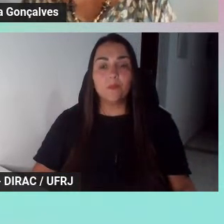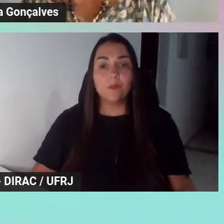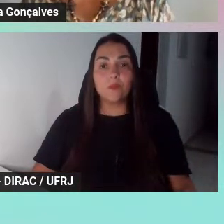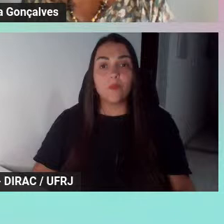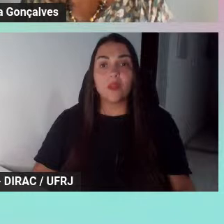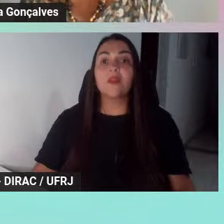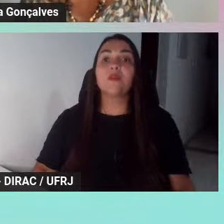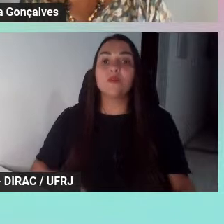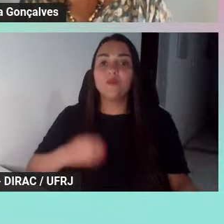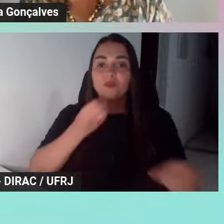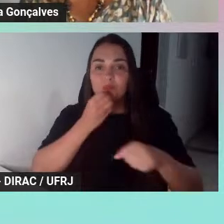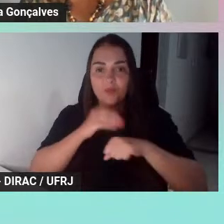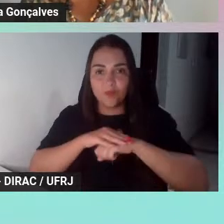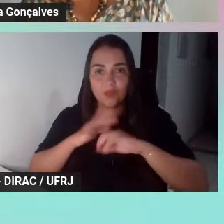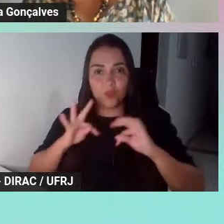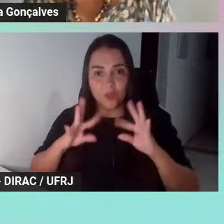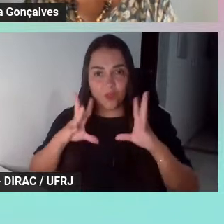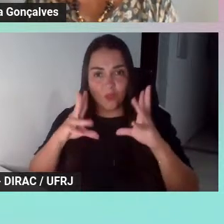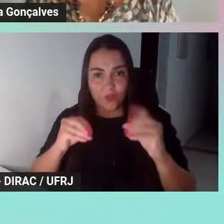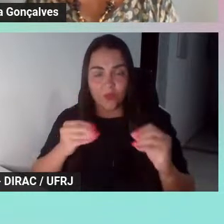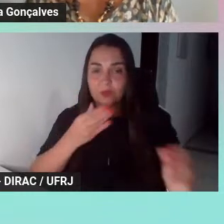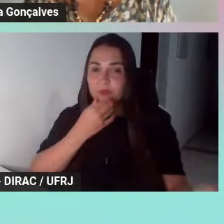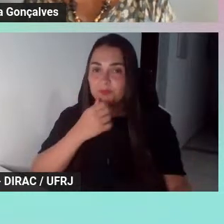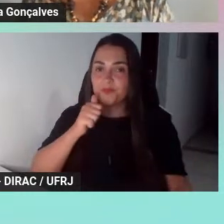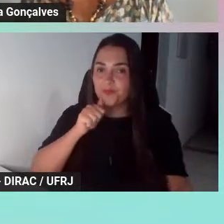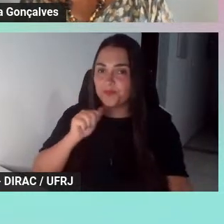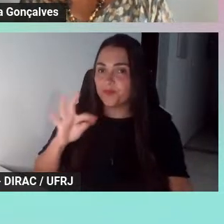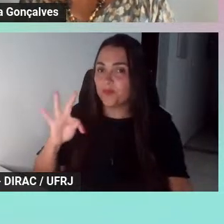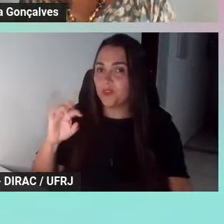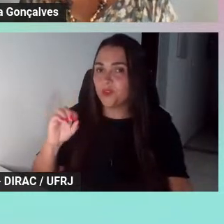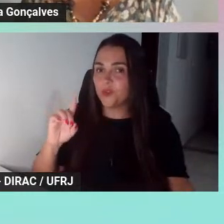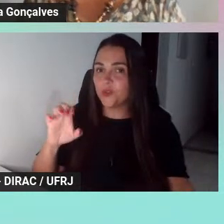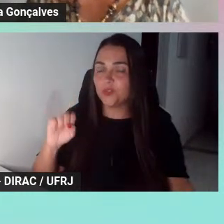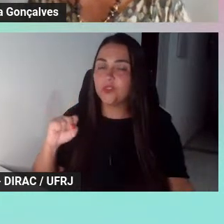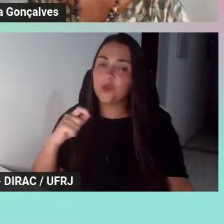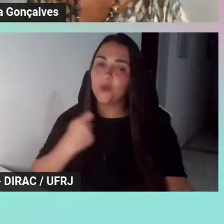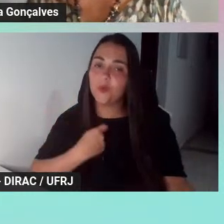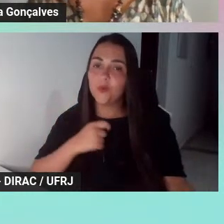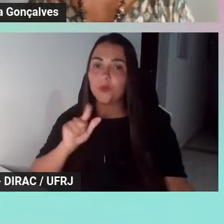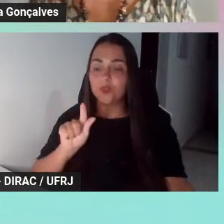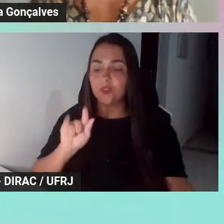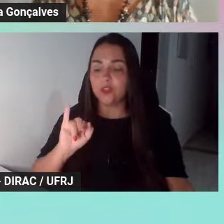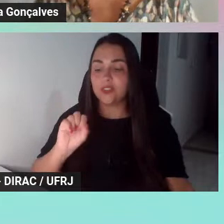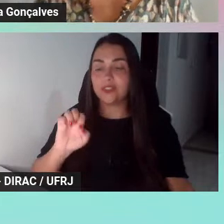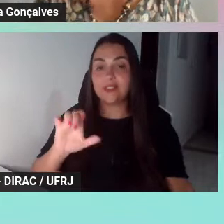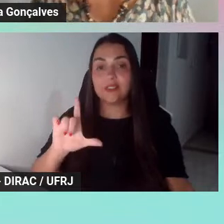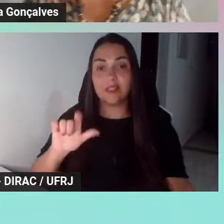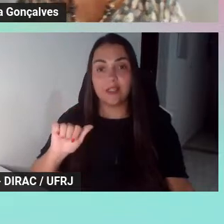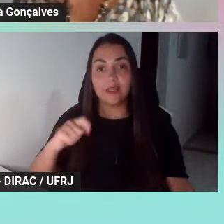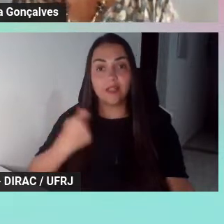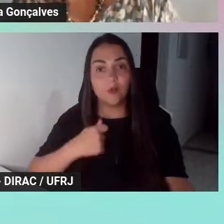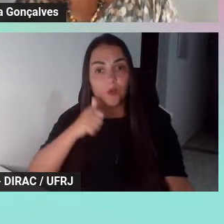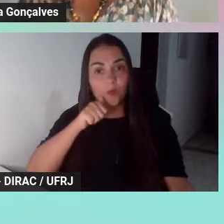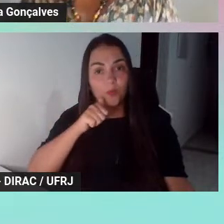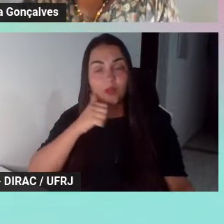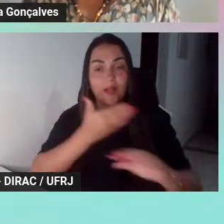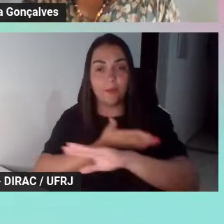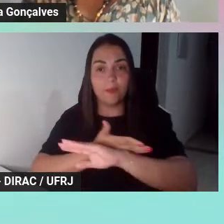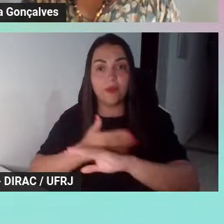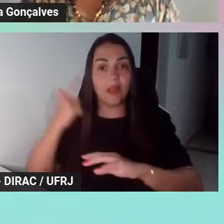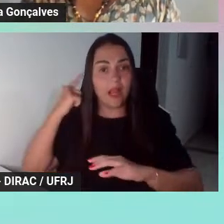Boa noite a todas, todos, todes. Eu sou Gisela, sou uma mulher branca, cabelos